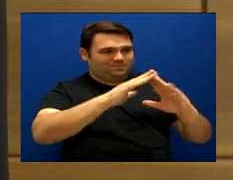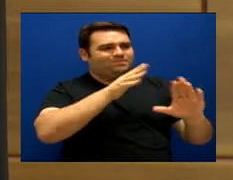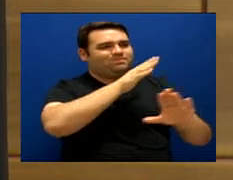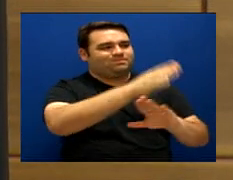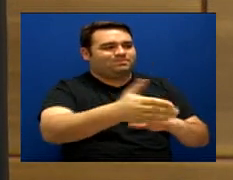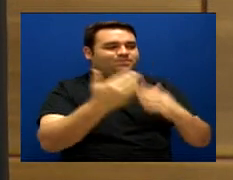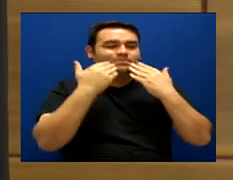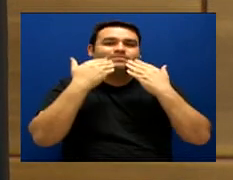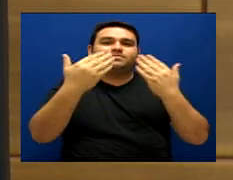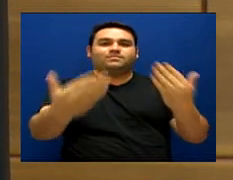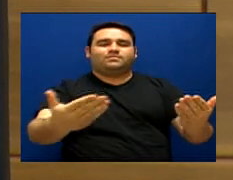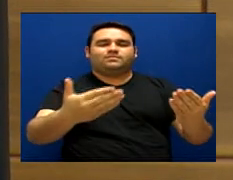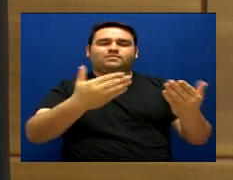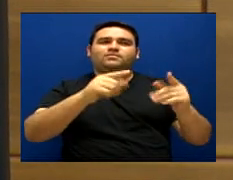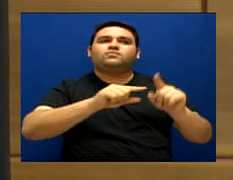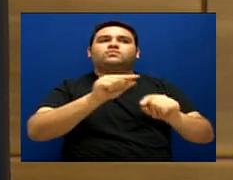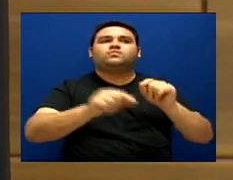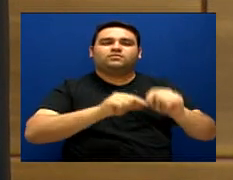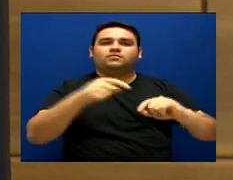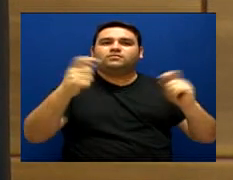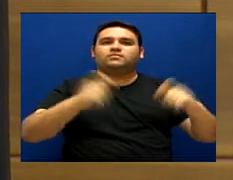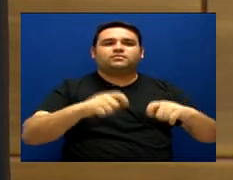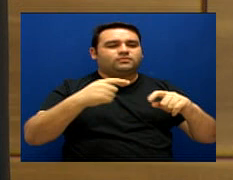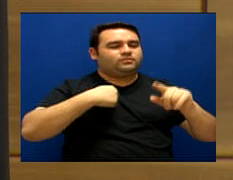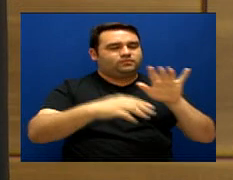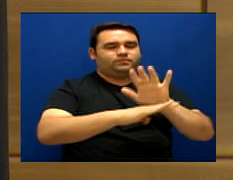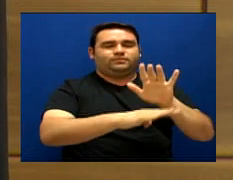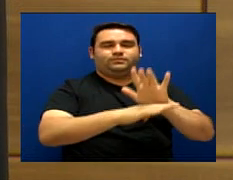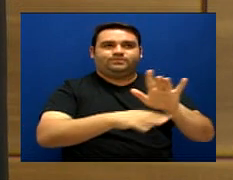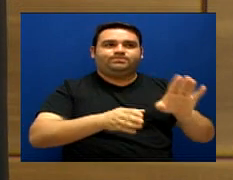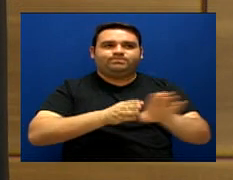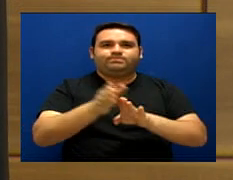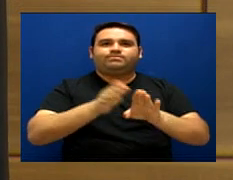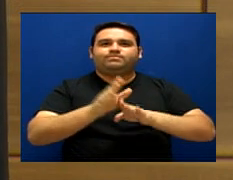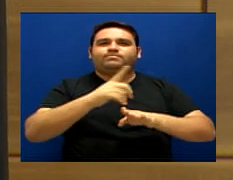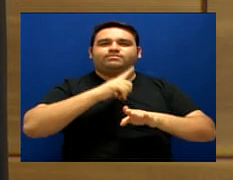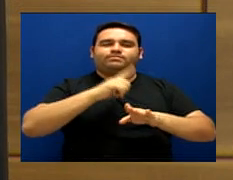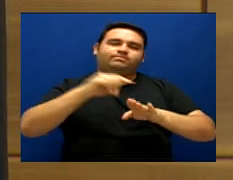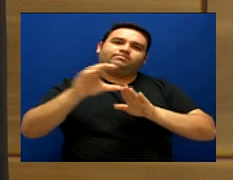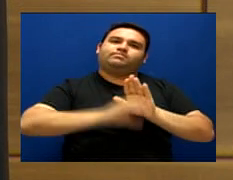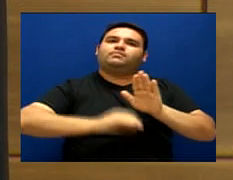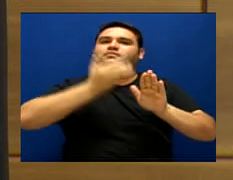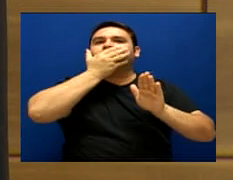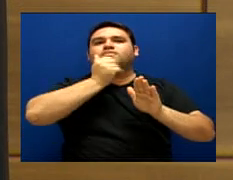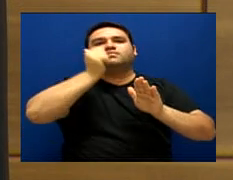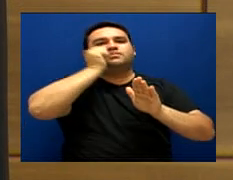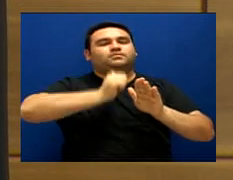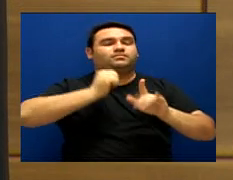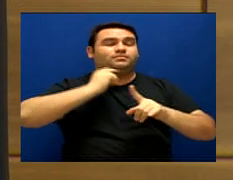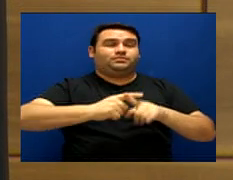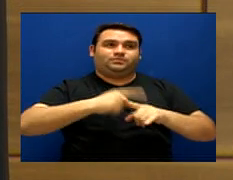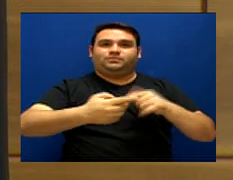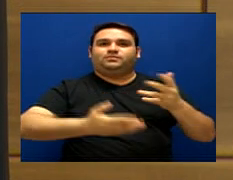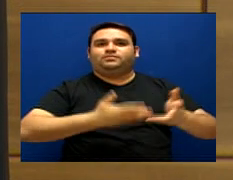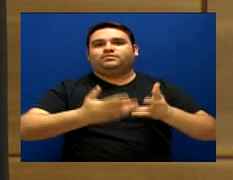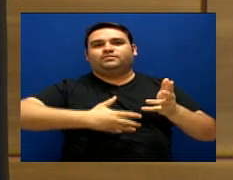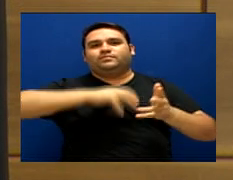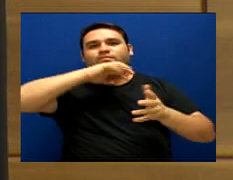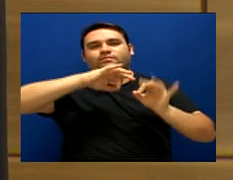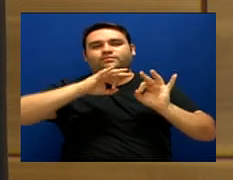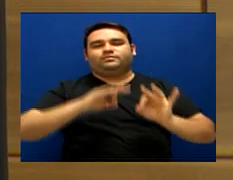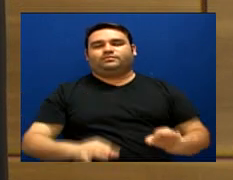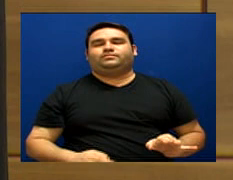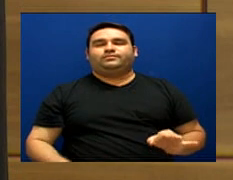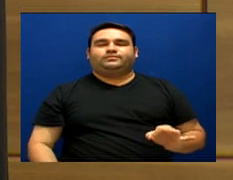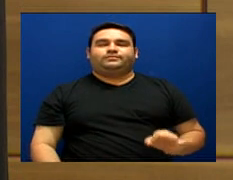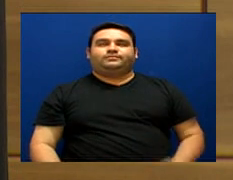e mostre o que pode ser feito e que oriente esse cidadão para zelar pelo animal